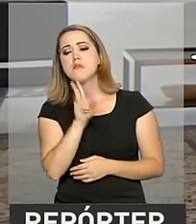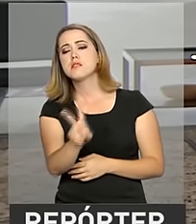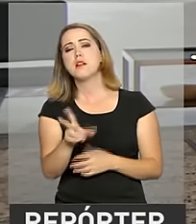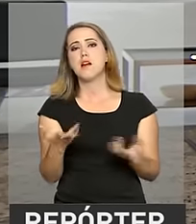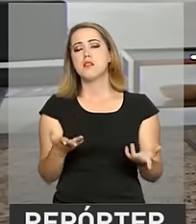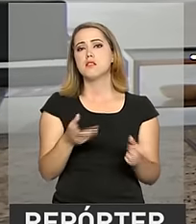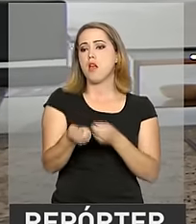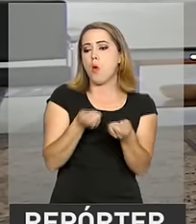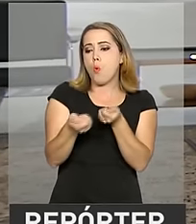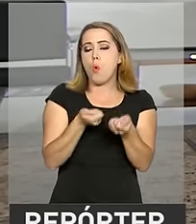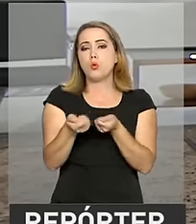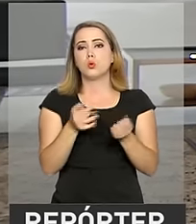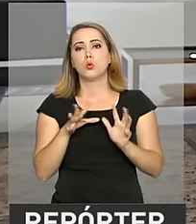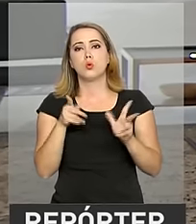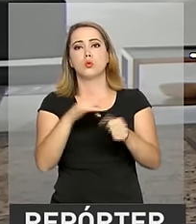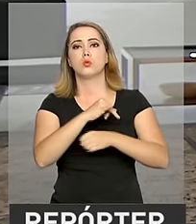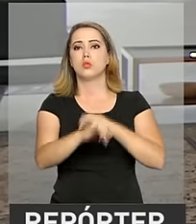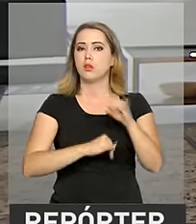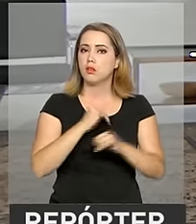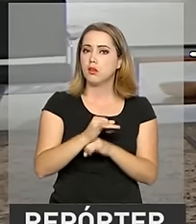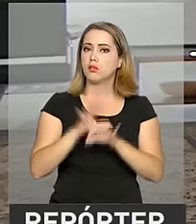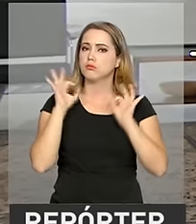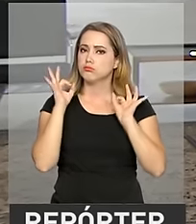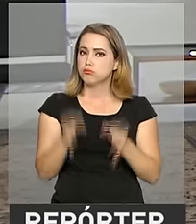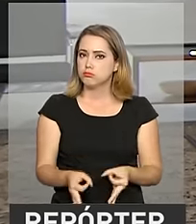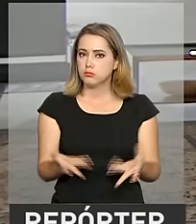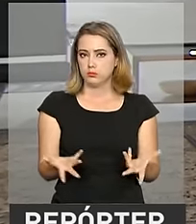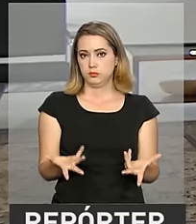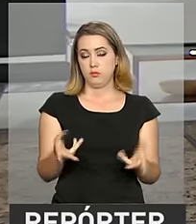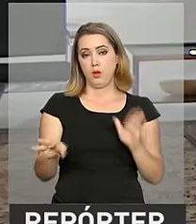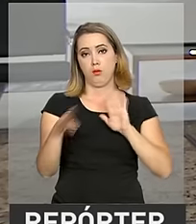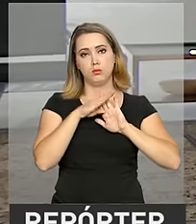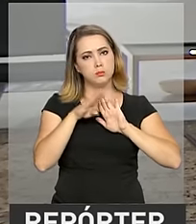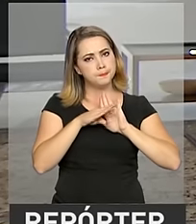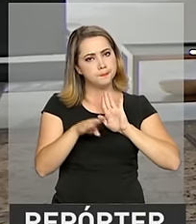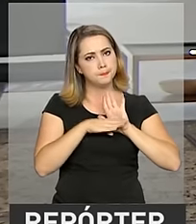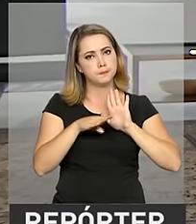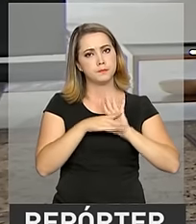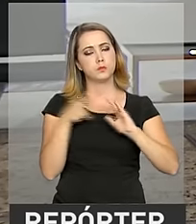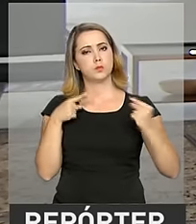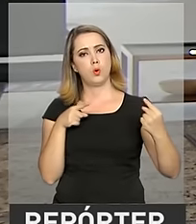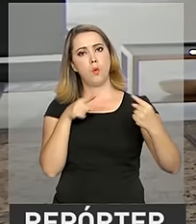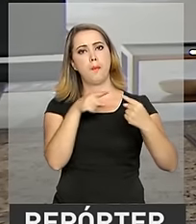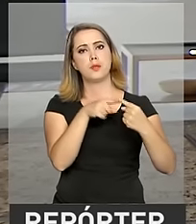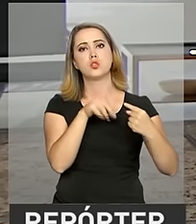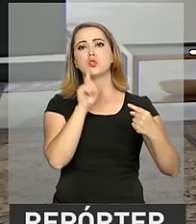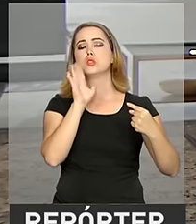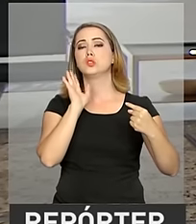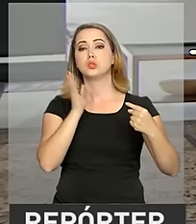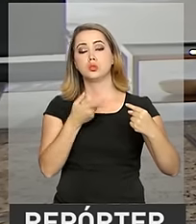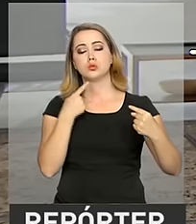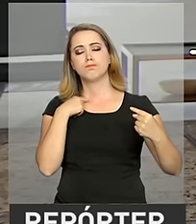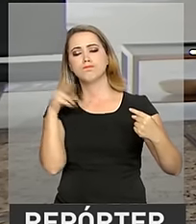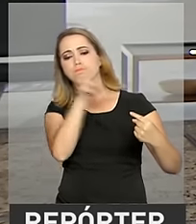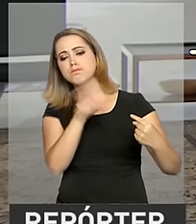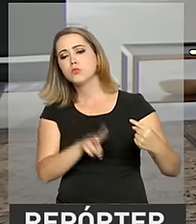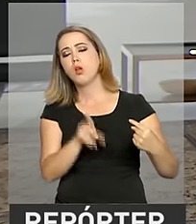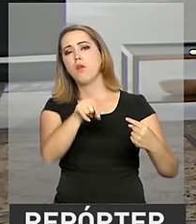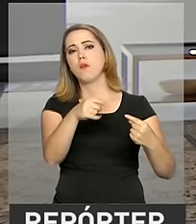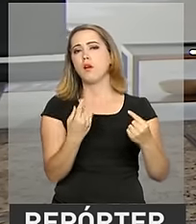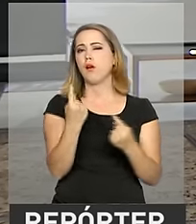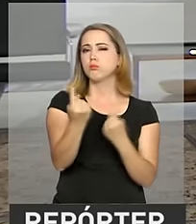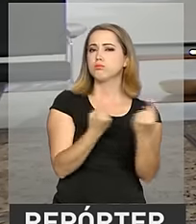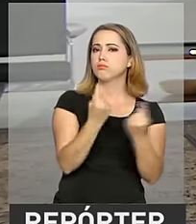controle via internet aprimorados. Vão ser estabelecidos critérios objetivos para avaliação da execução de